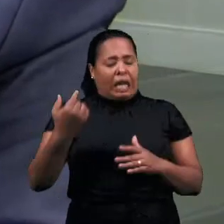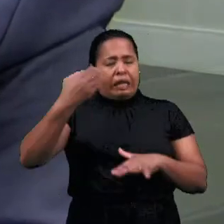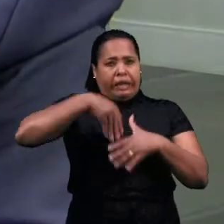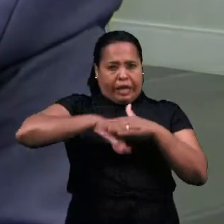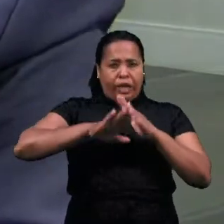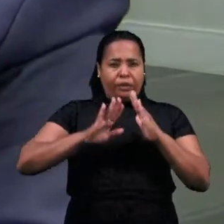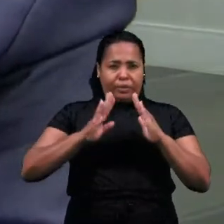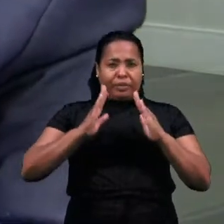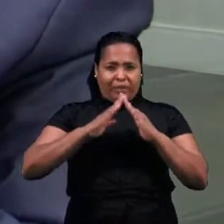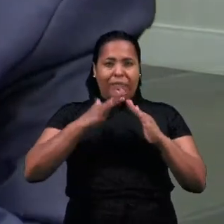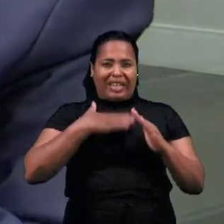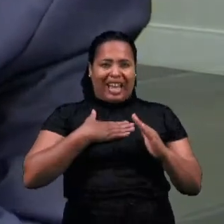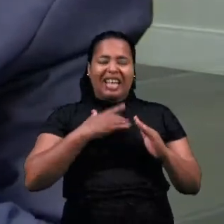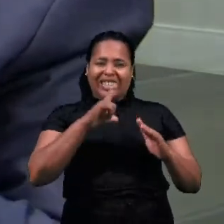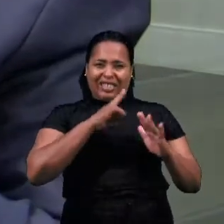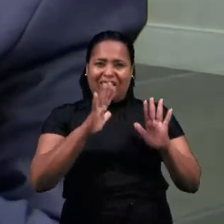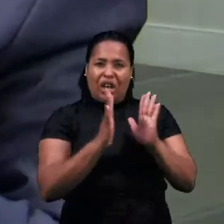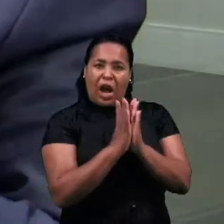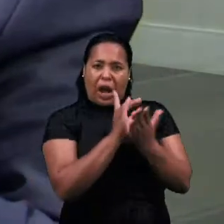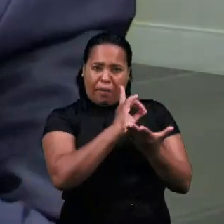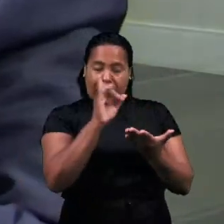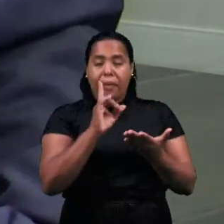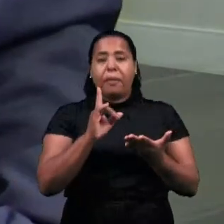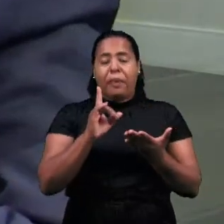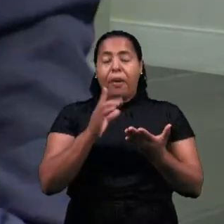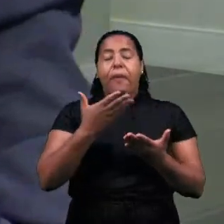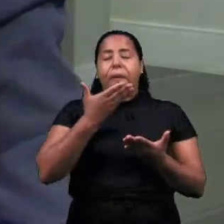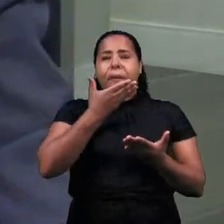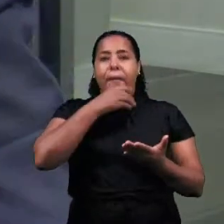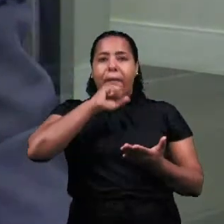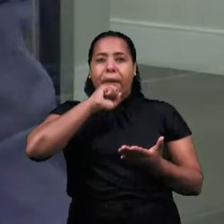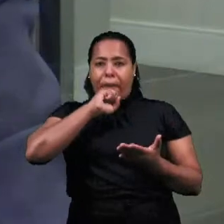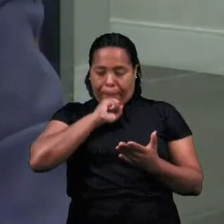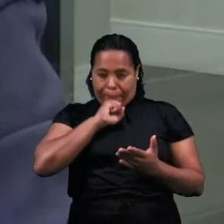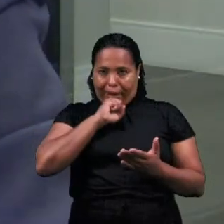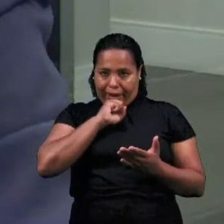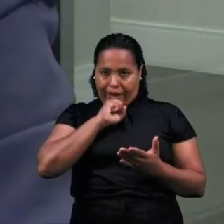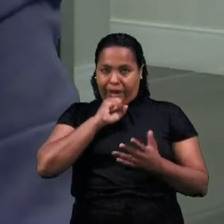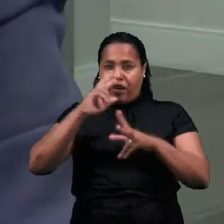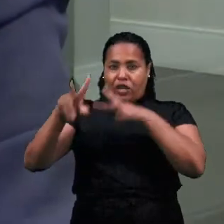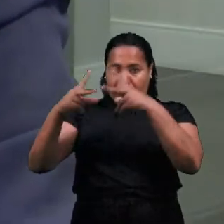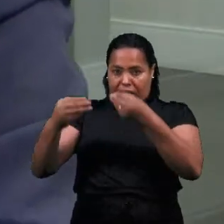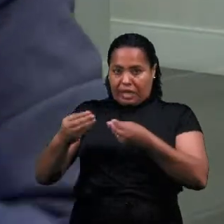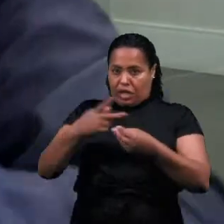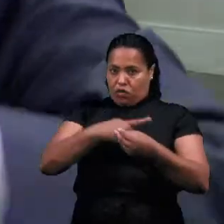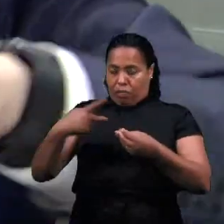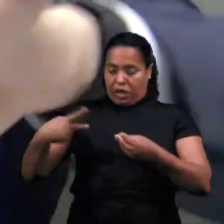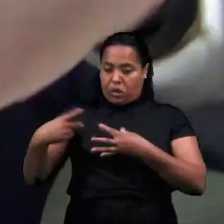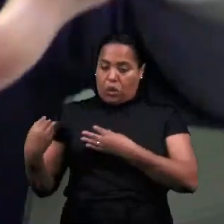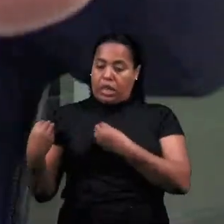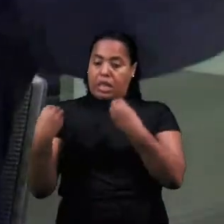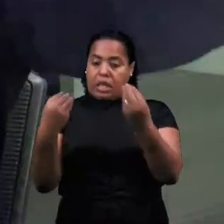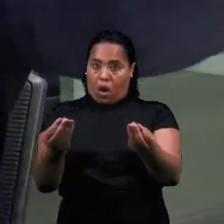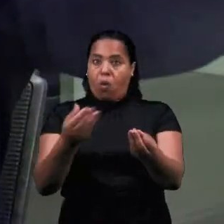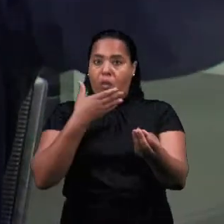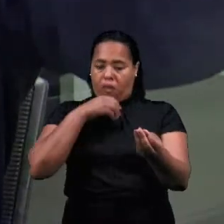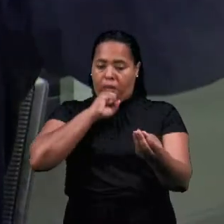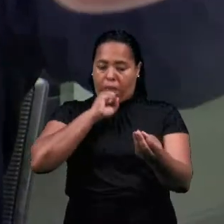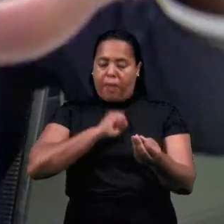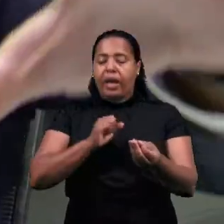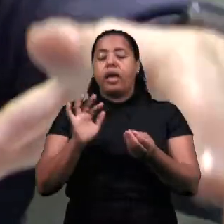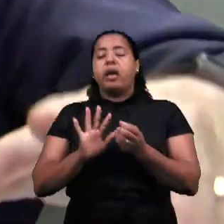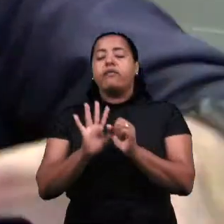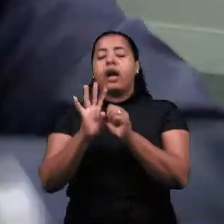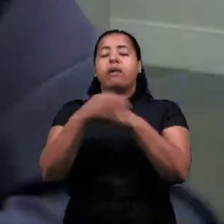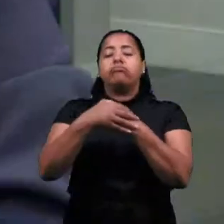casa, tinha uma Bíblia que meu pai havia ganhado de um pastor evangélico muitos anos atrás, ficava lá